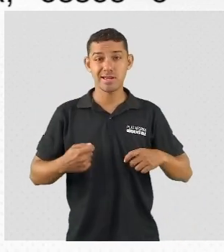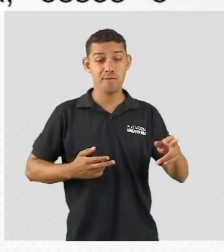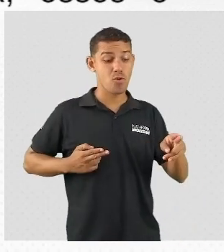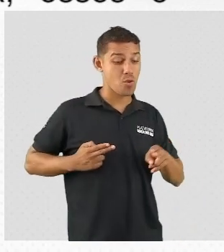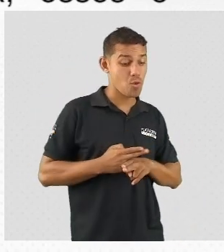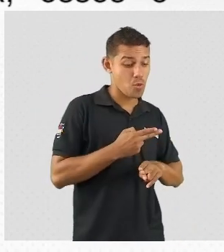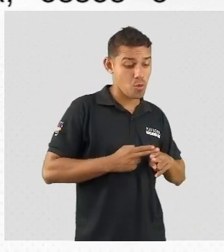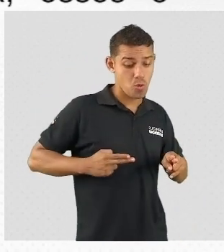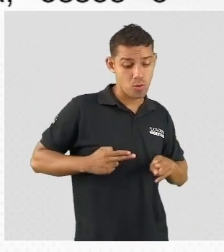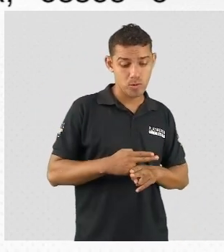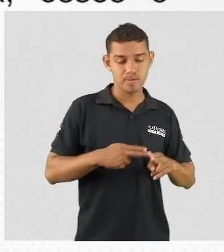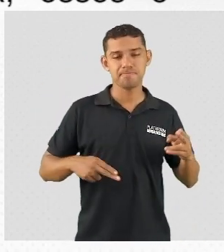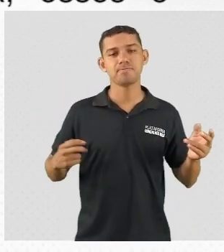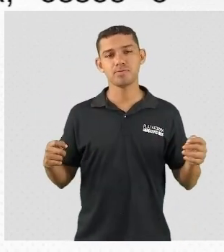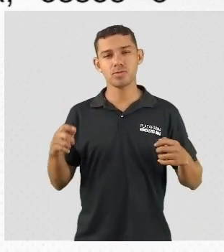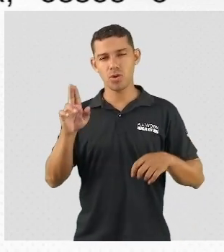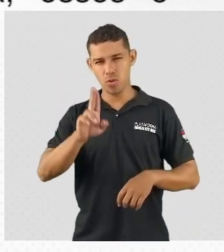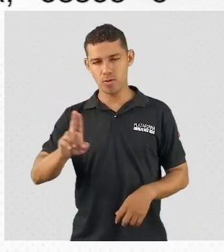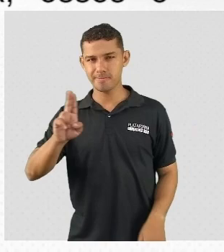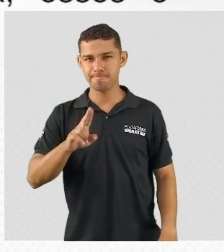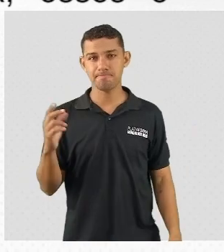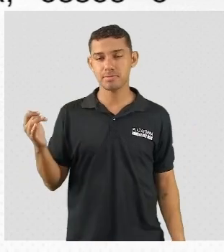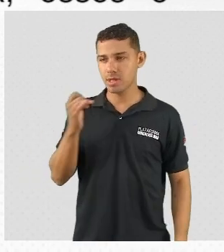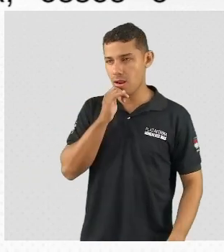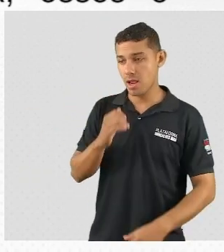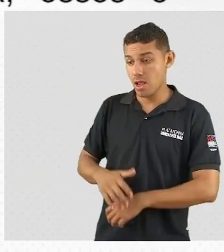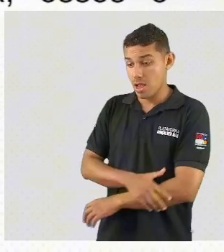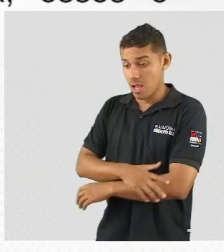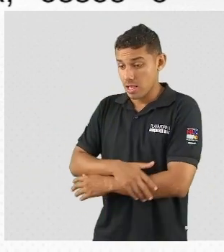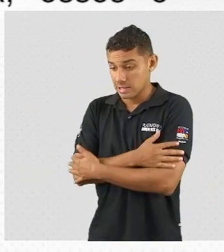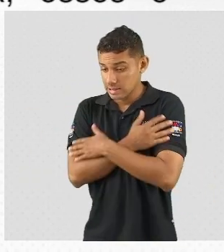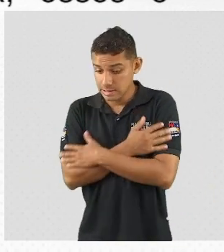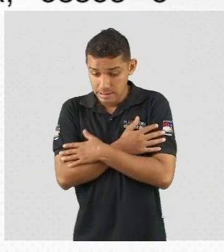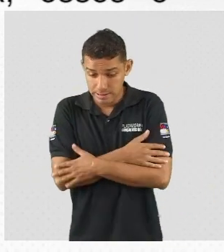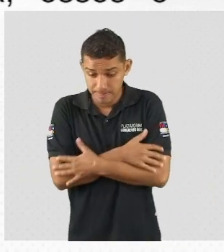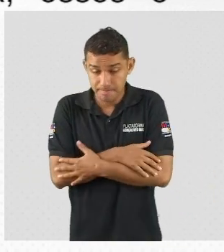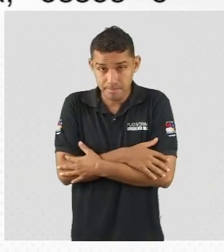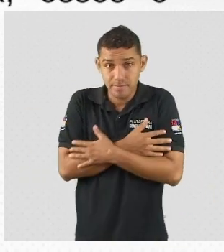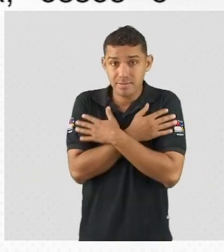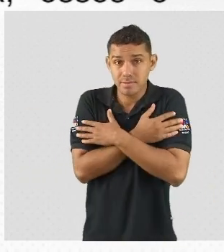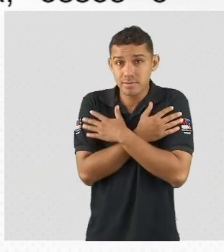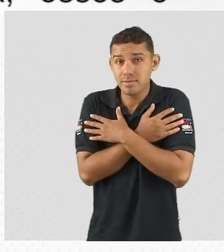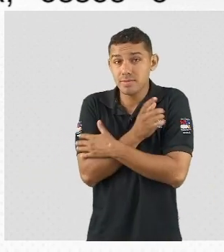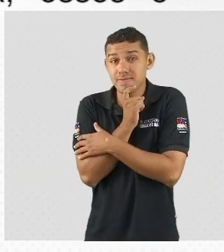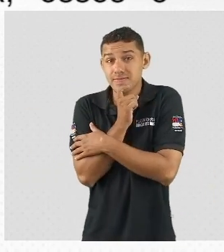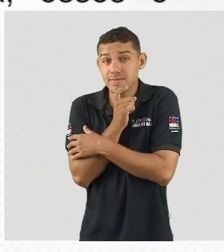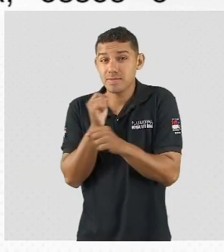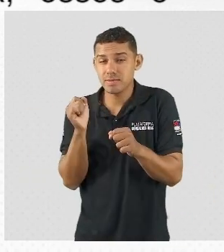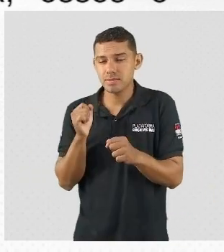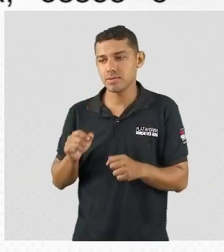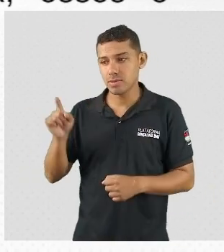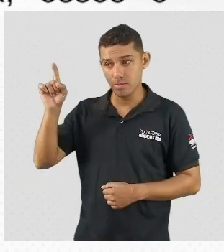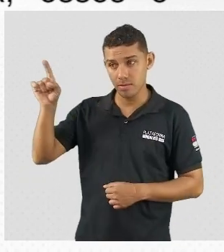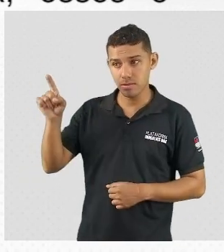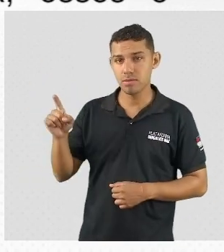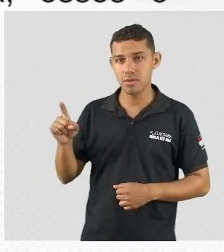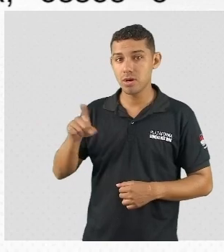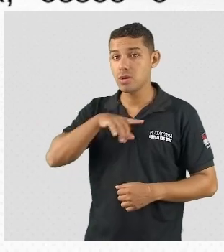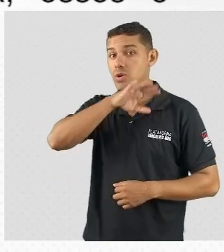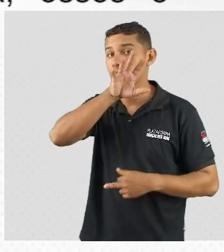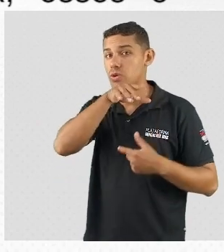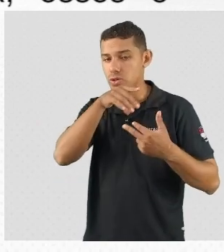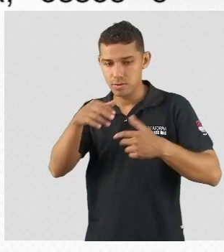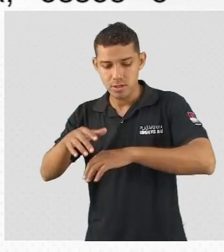precisavam utilizar, por exemplo, para se aquecer ao frio, de quê? Da pele dos animais. Então, eles precisavam